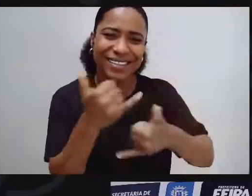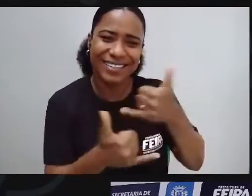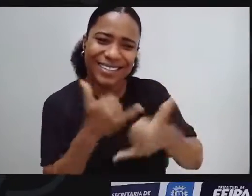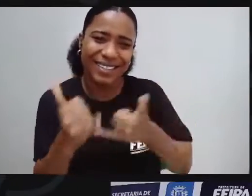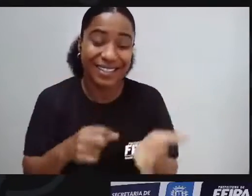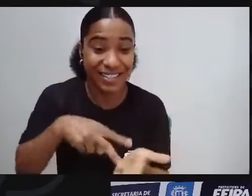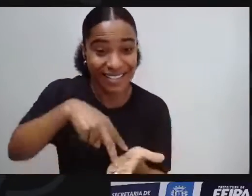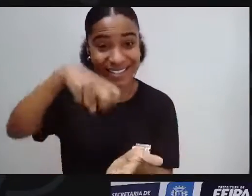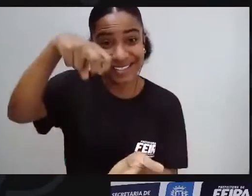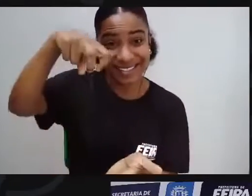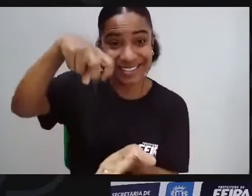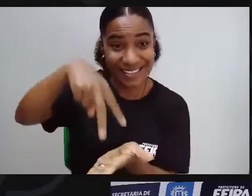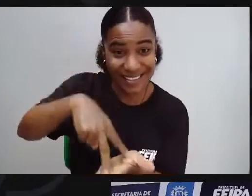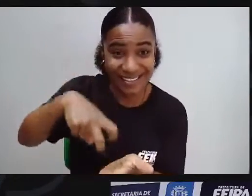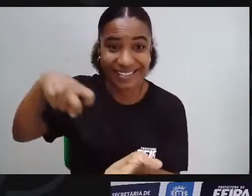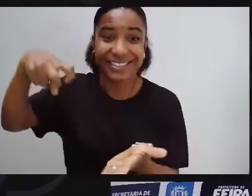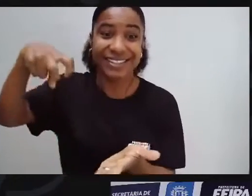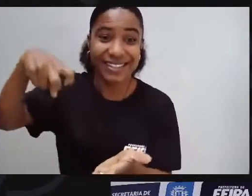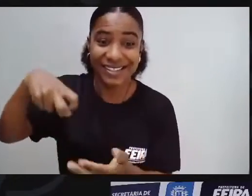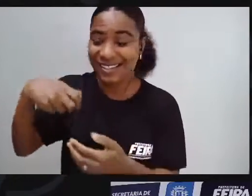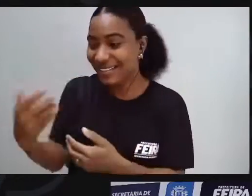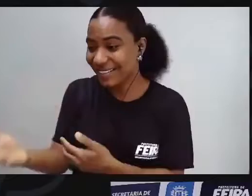saudades boa